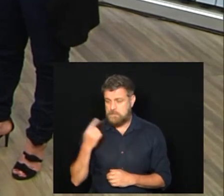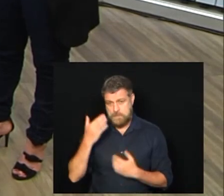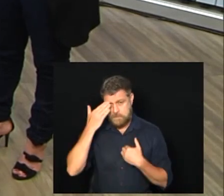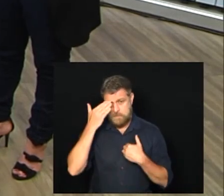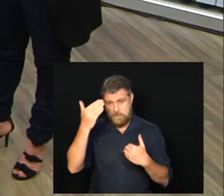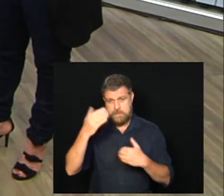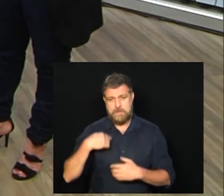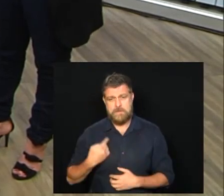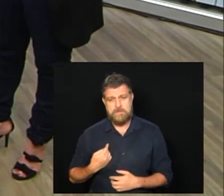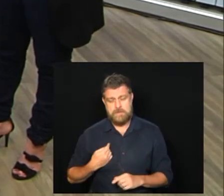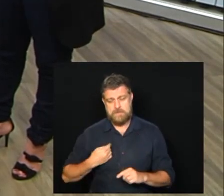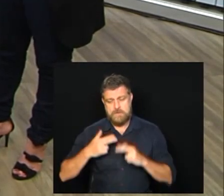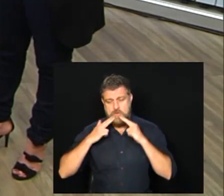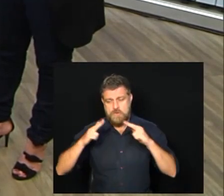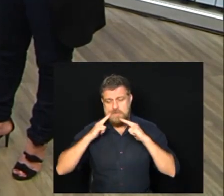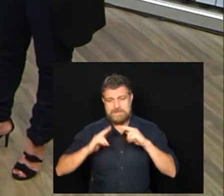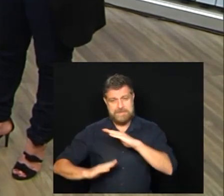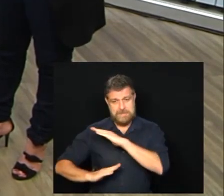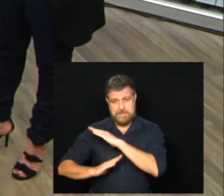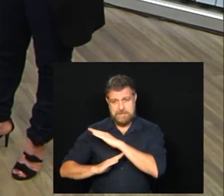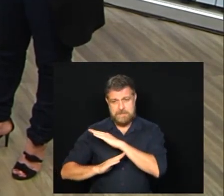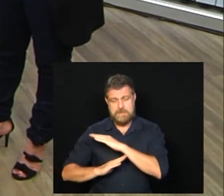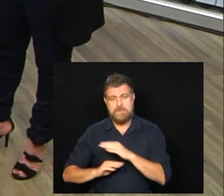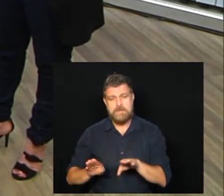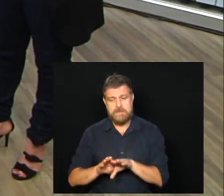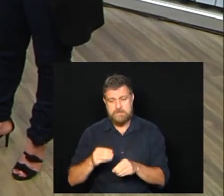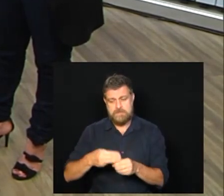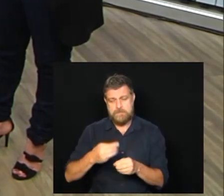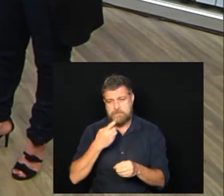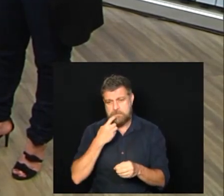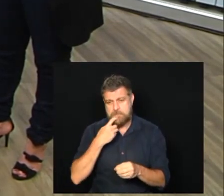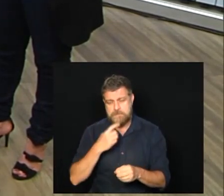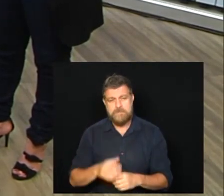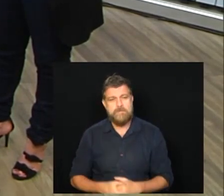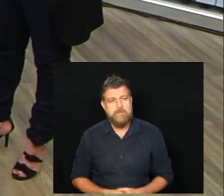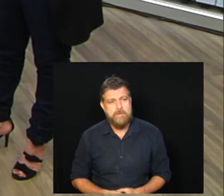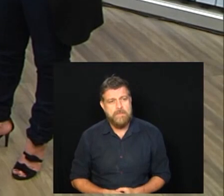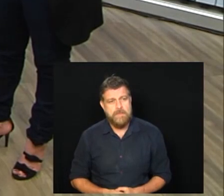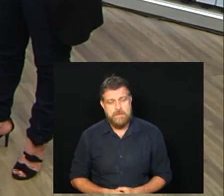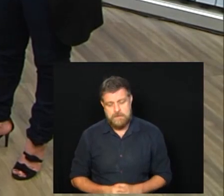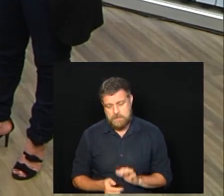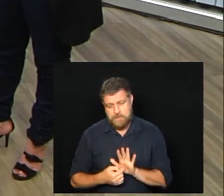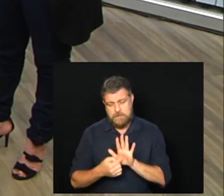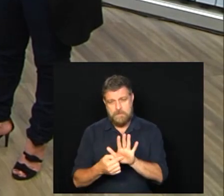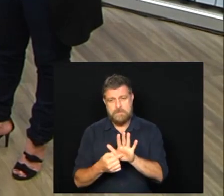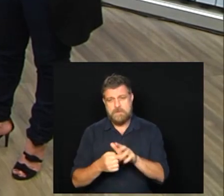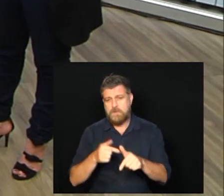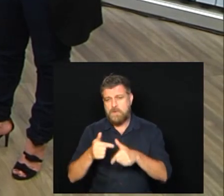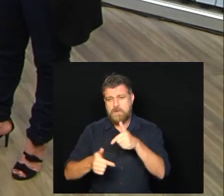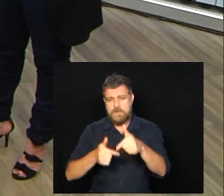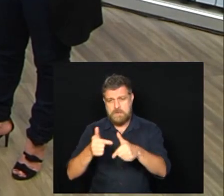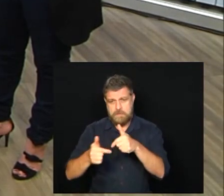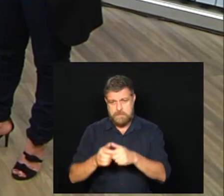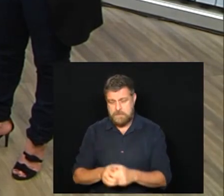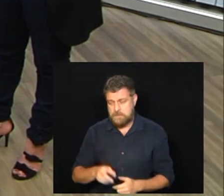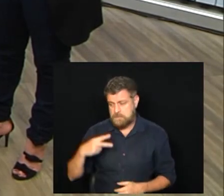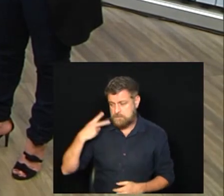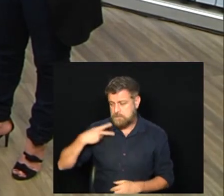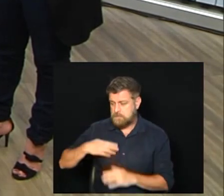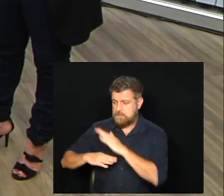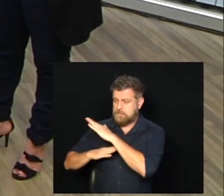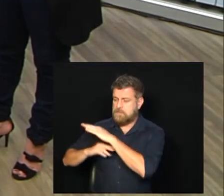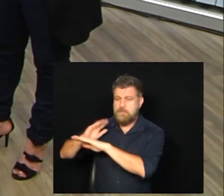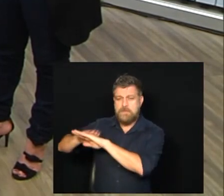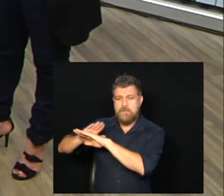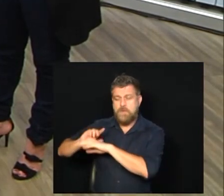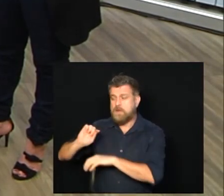Primeiro pelas notícias da Metrópole de Campinas, depois pelas notícias do Legislativo, mostrando o trabalho dos parlamentares, o que